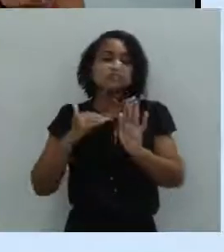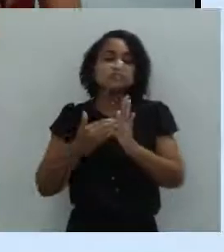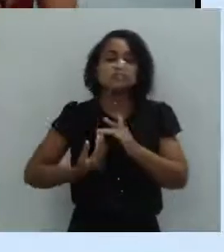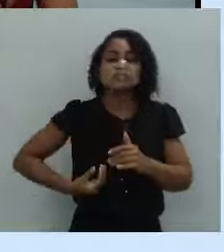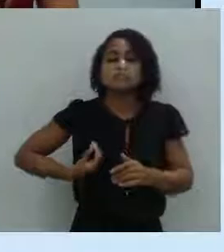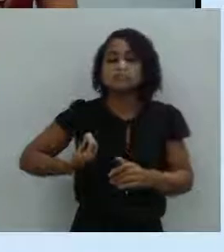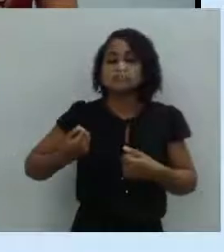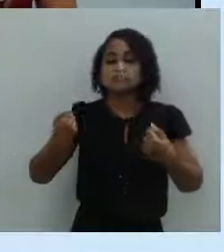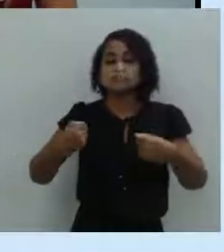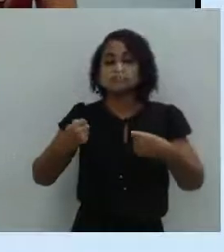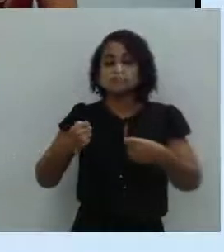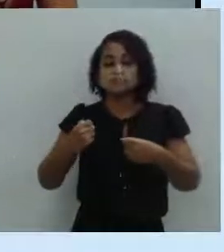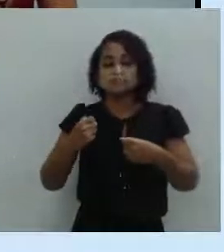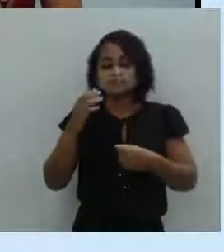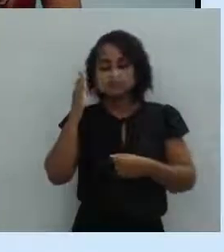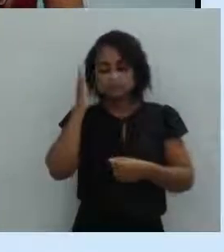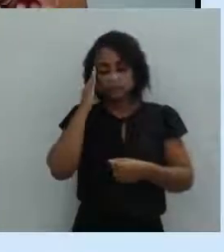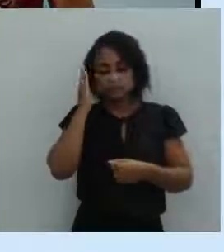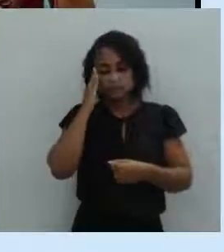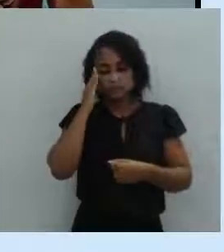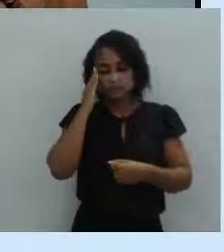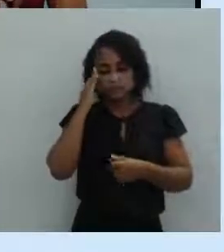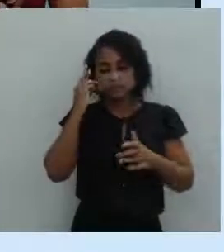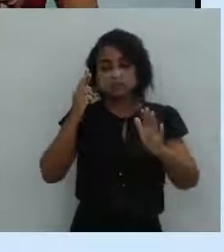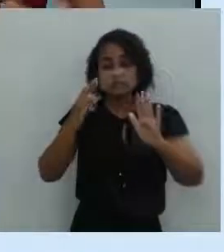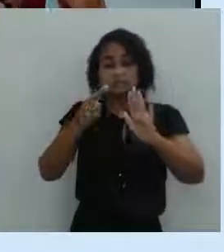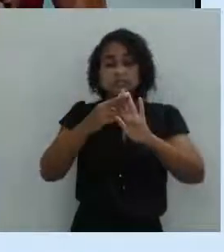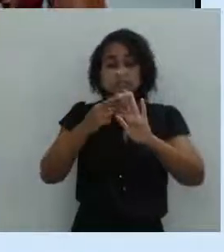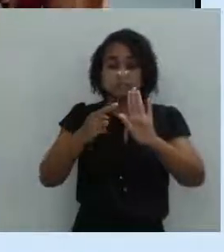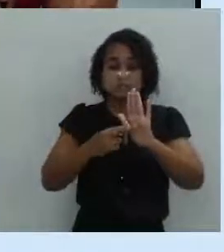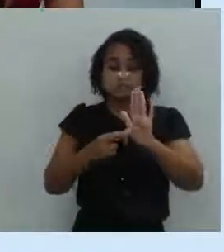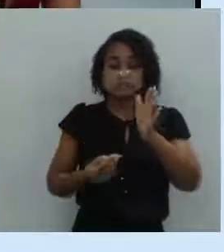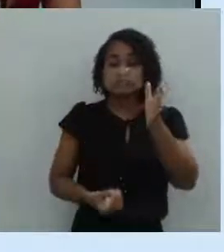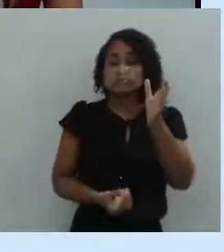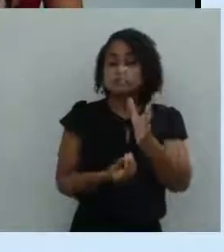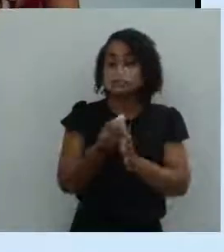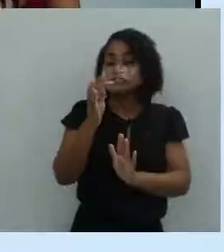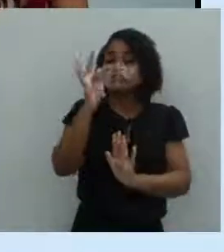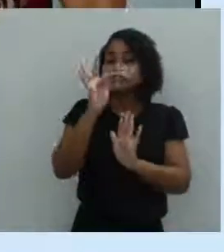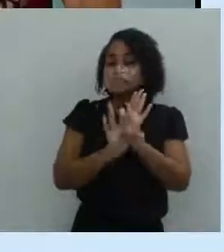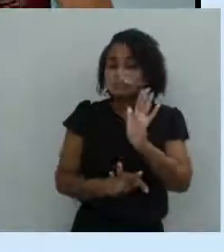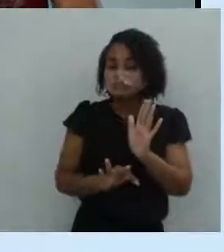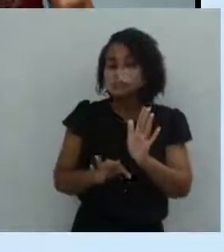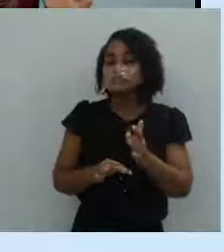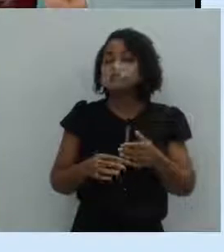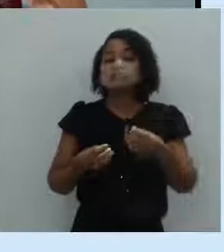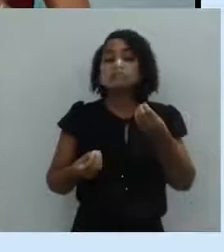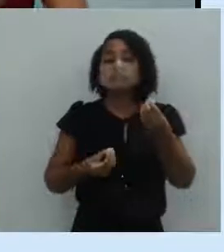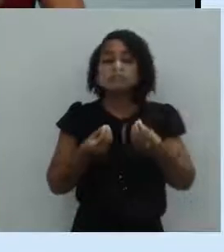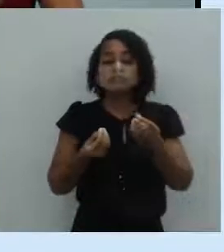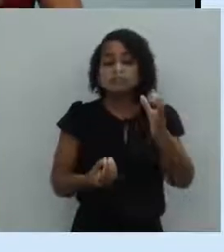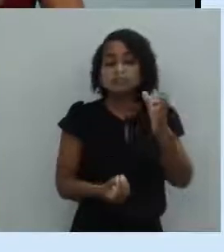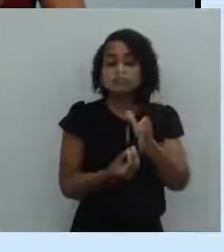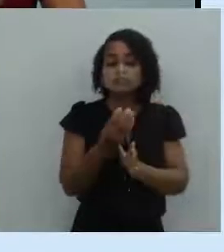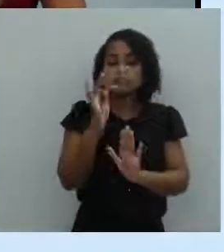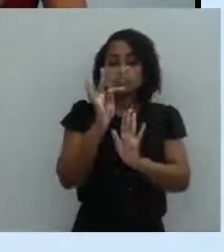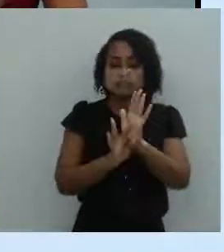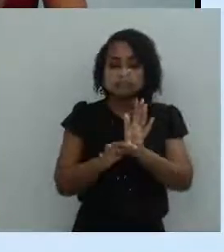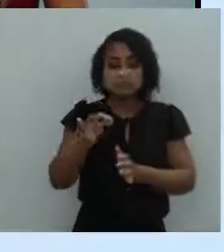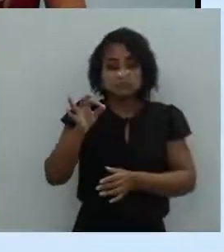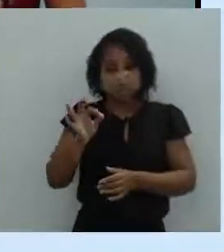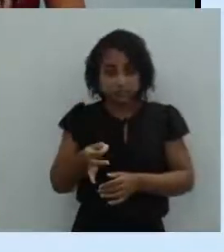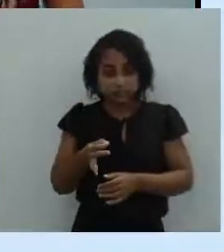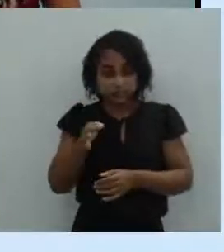gente precisa compreender as regras da produção textual, da produção daquele gênero